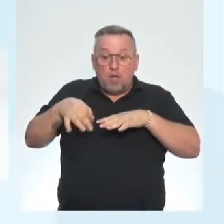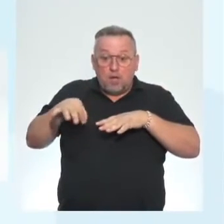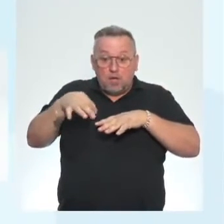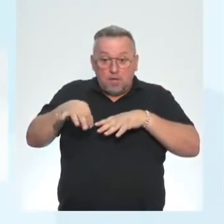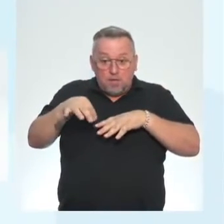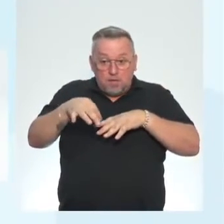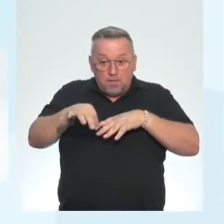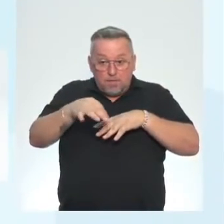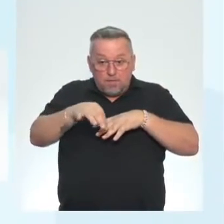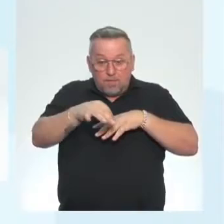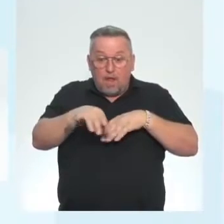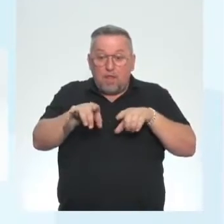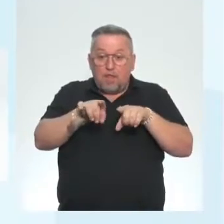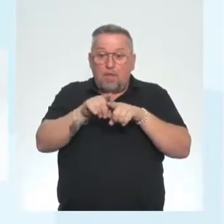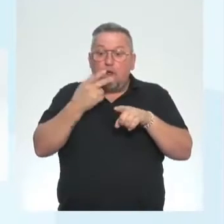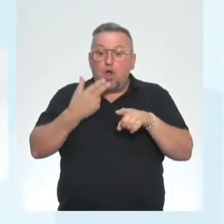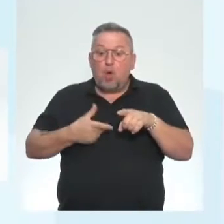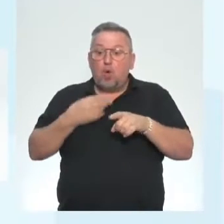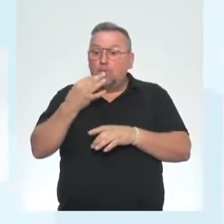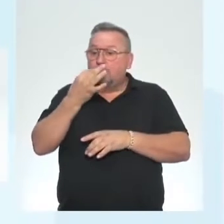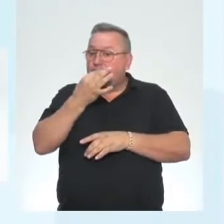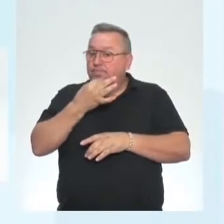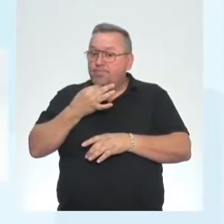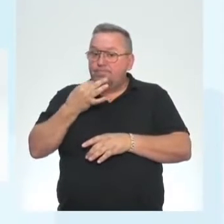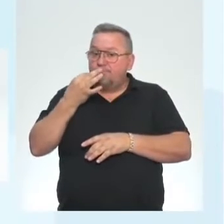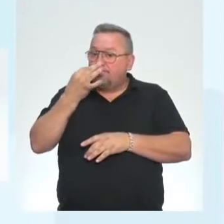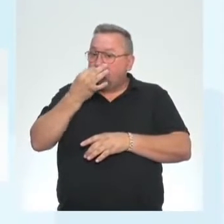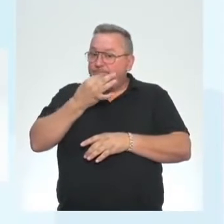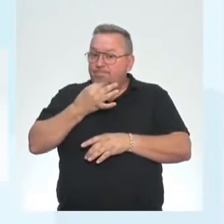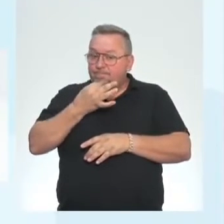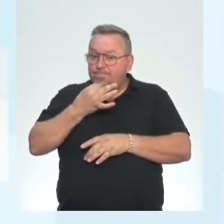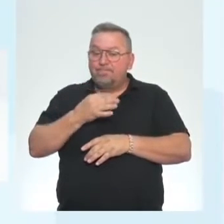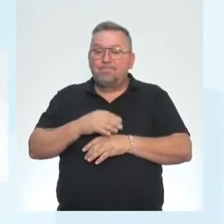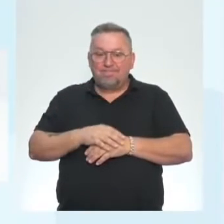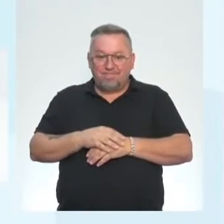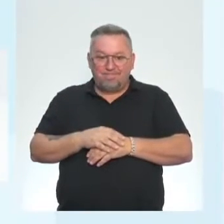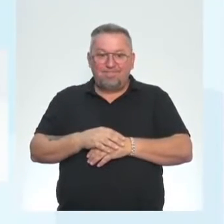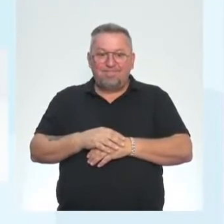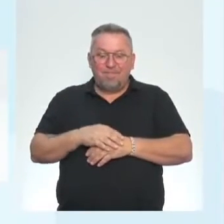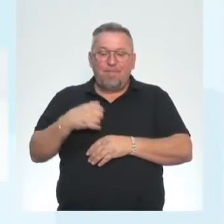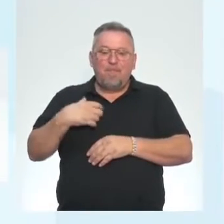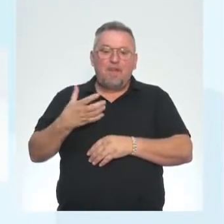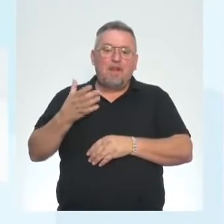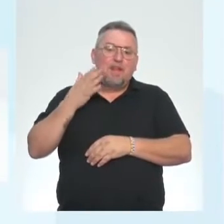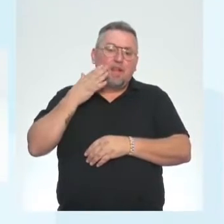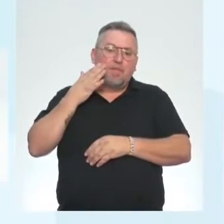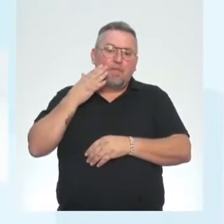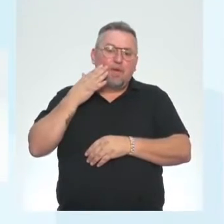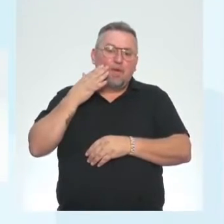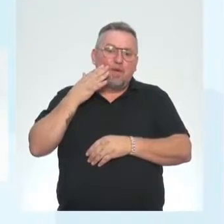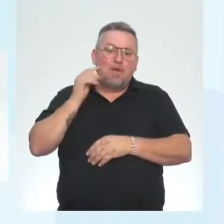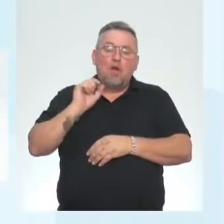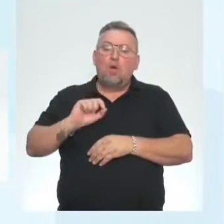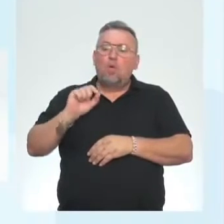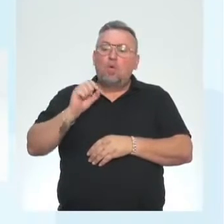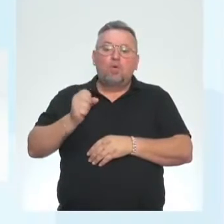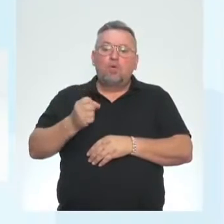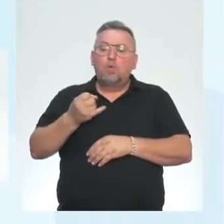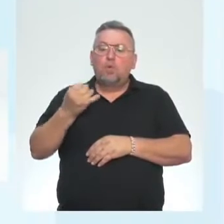de batom, né? Isso é importante que a gente leia, né? Aqui no problema. E aí ele quer saber, ó, qual a quantidade total